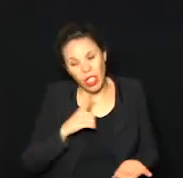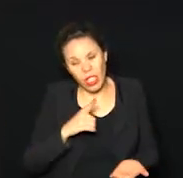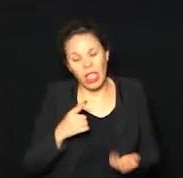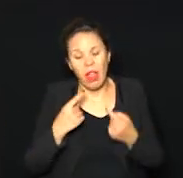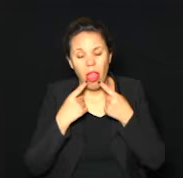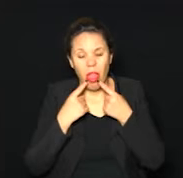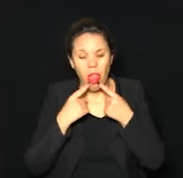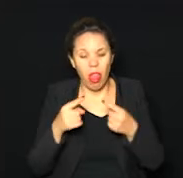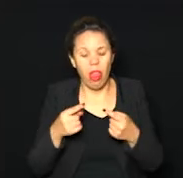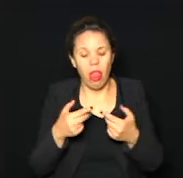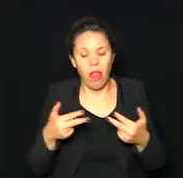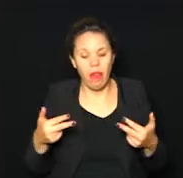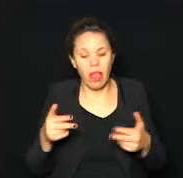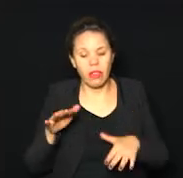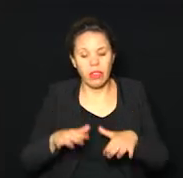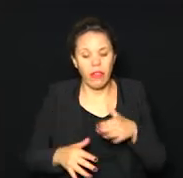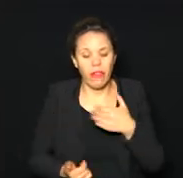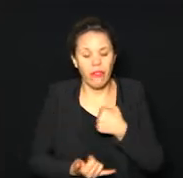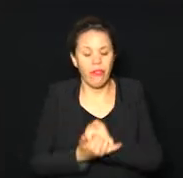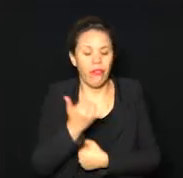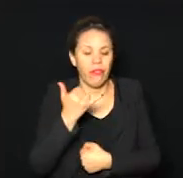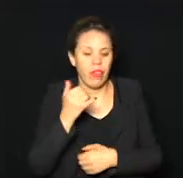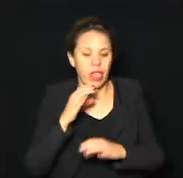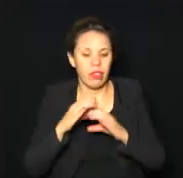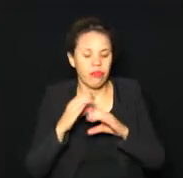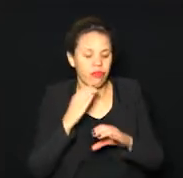queixado dessa falha do diálogo